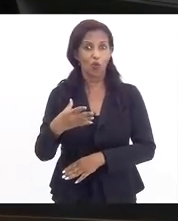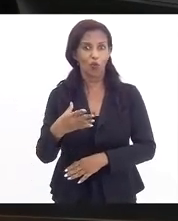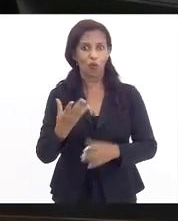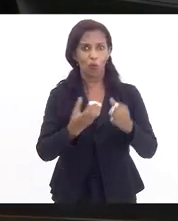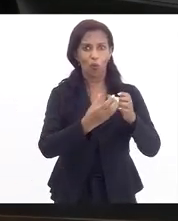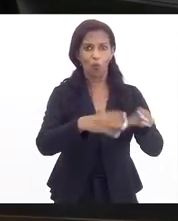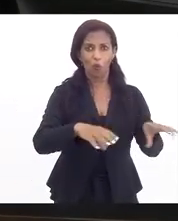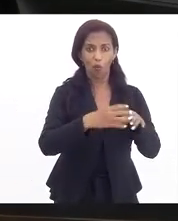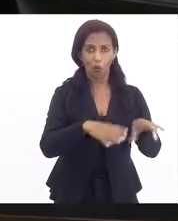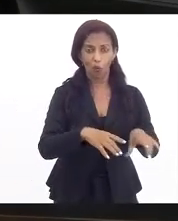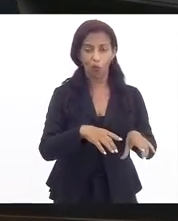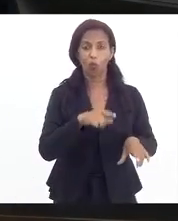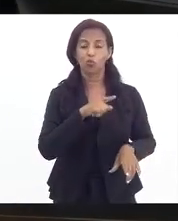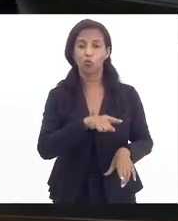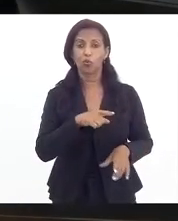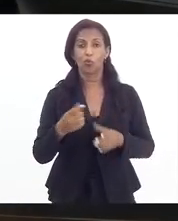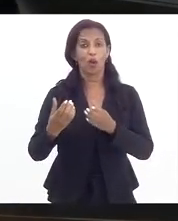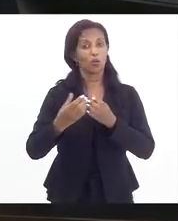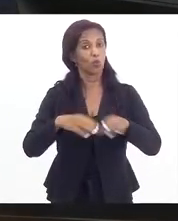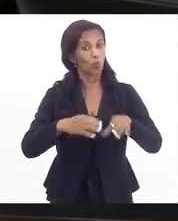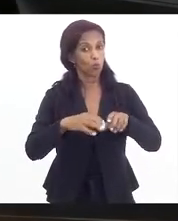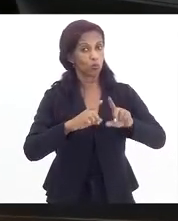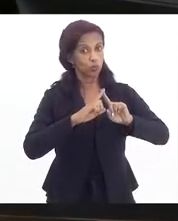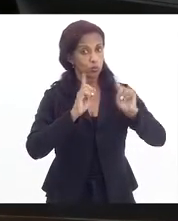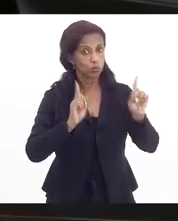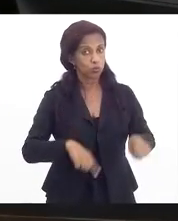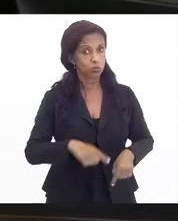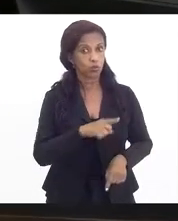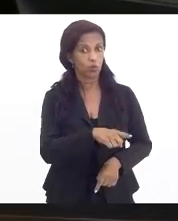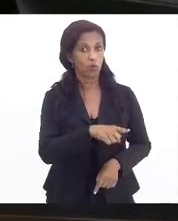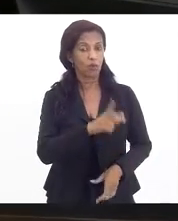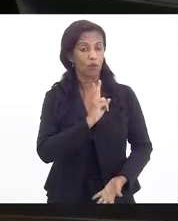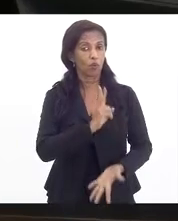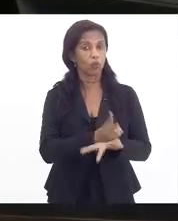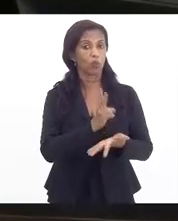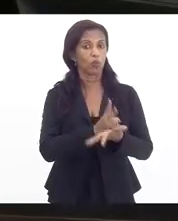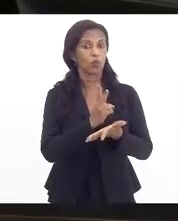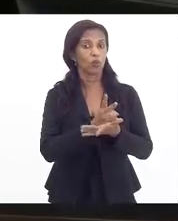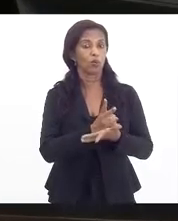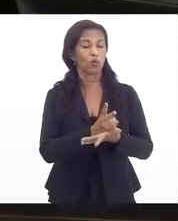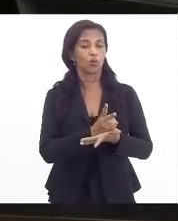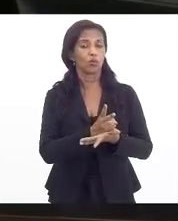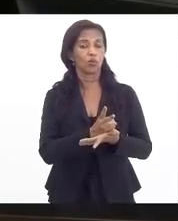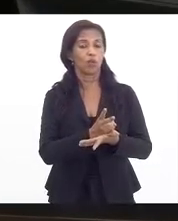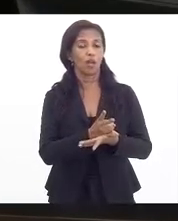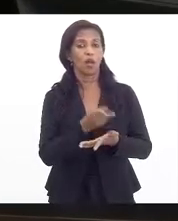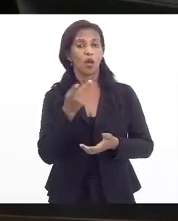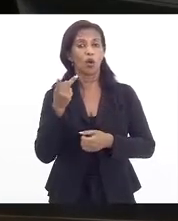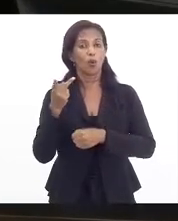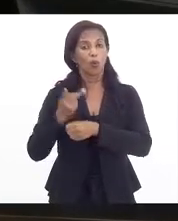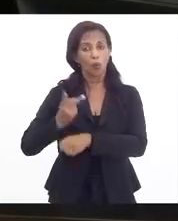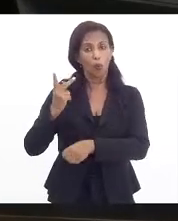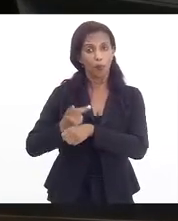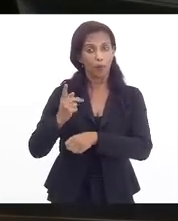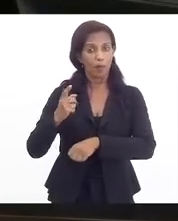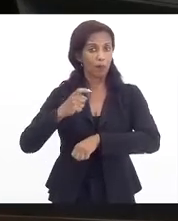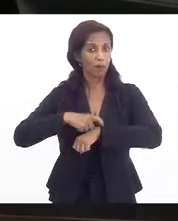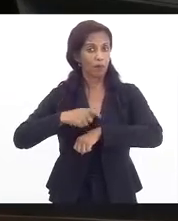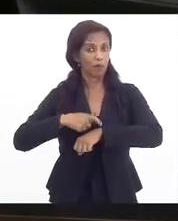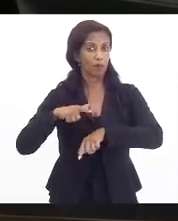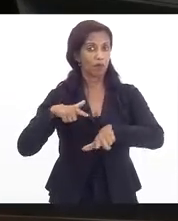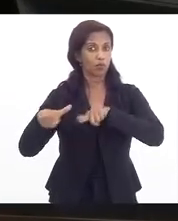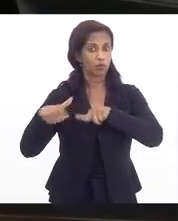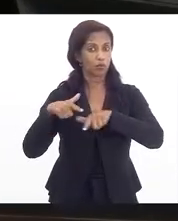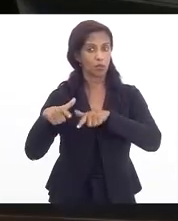efetivo em virtude de concurso público conservante conservará o percentual de gratificação de tempo de serviço no cargo anteriormente